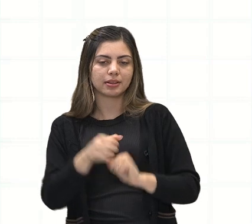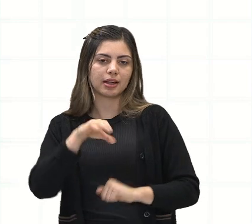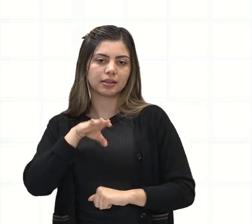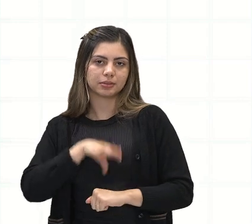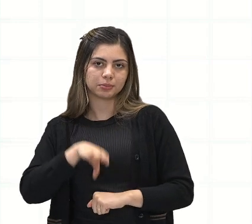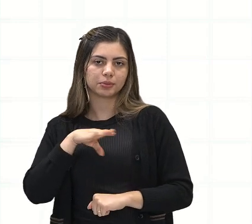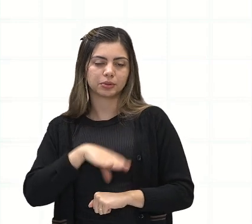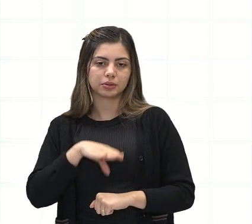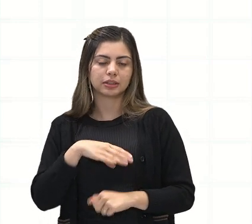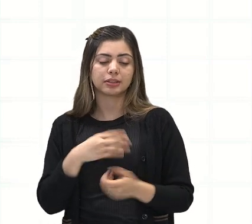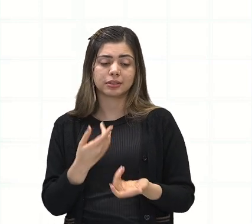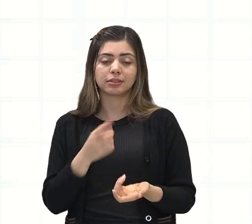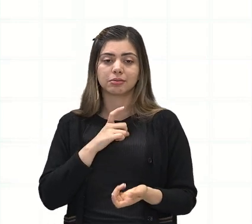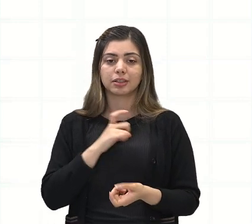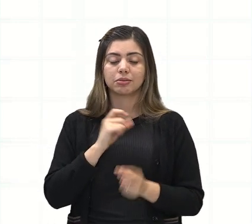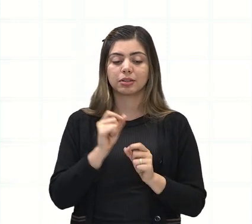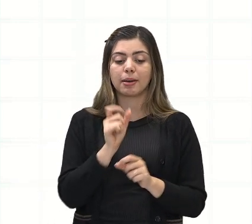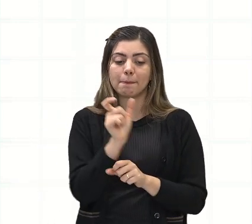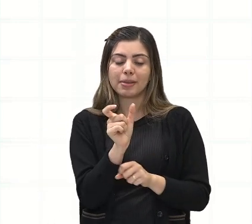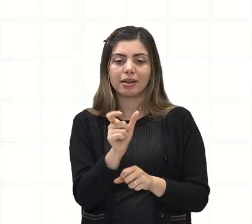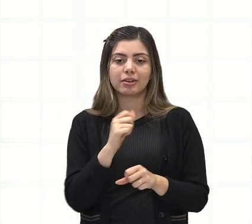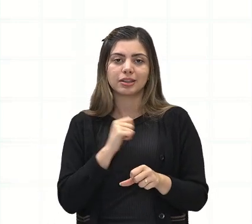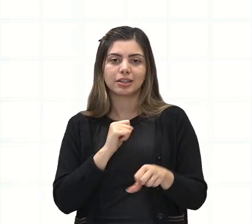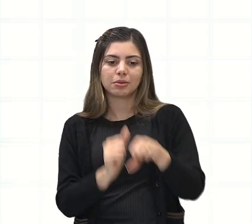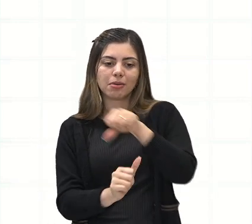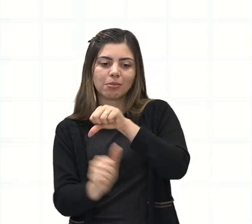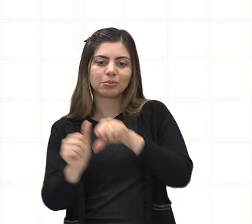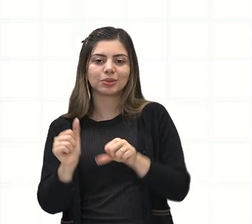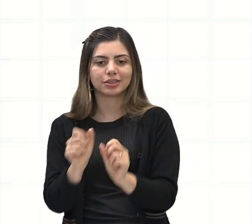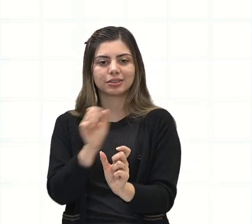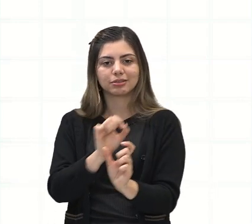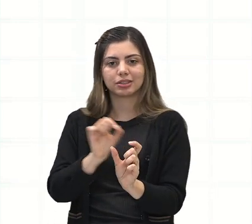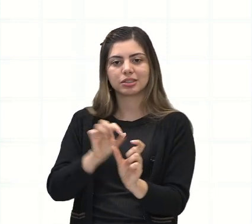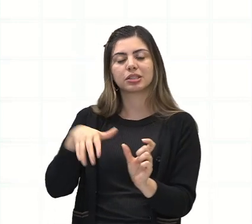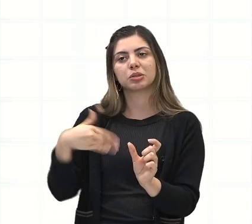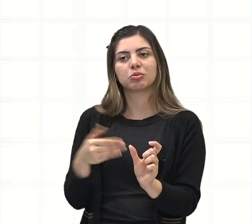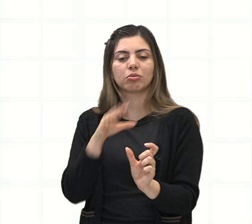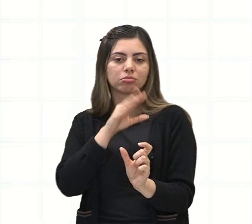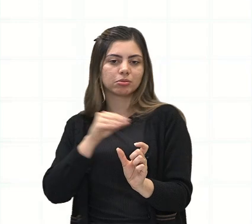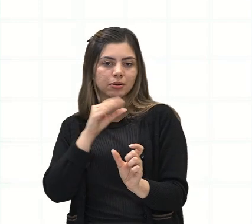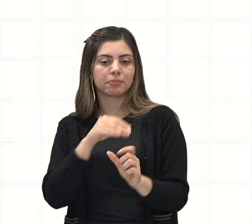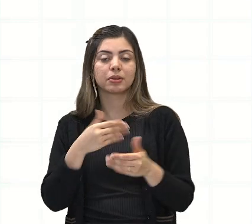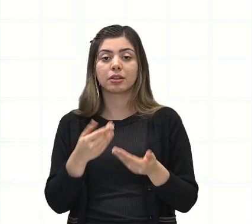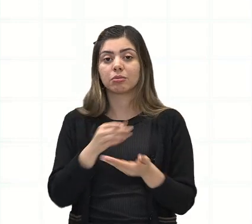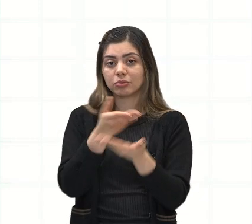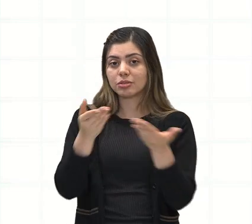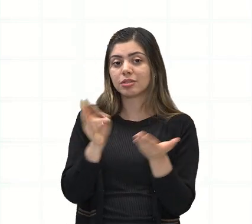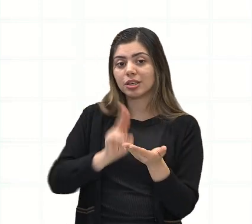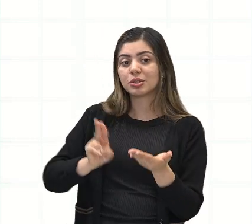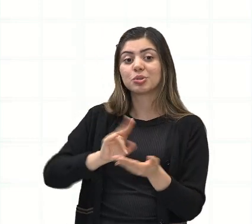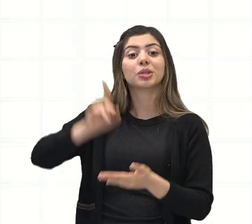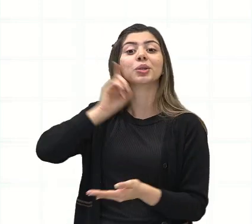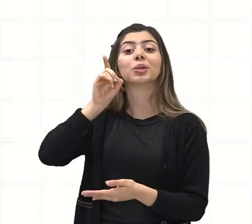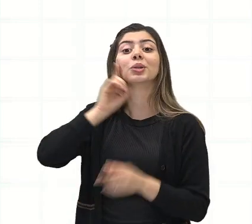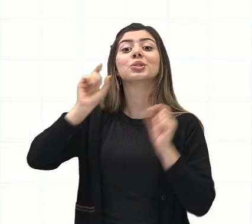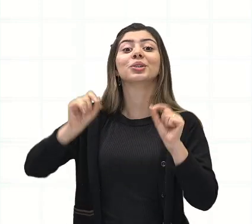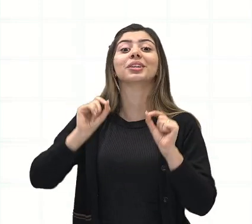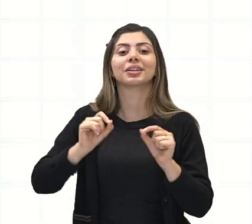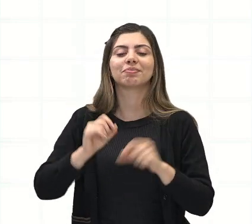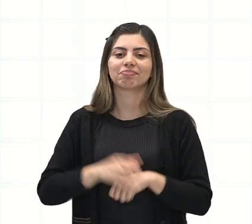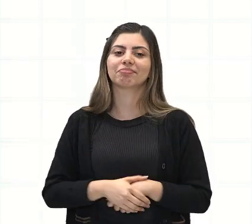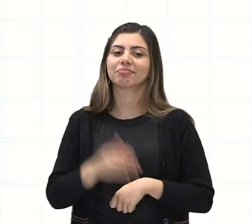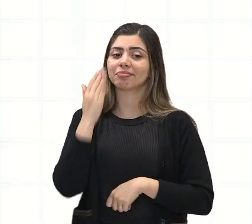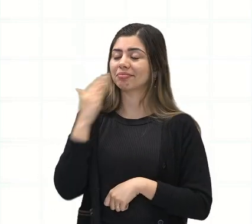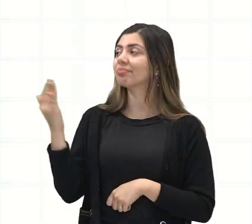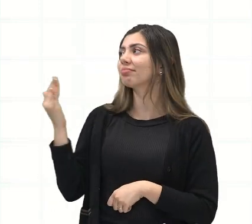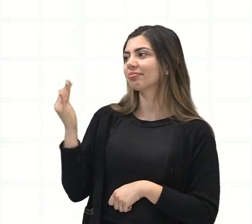é modificada para trazer esse sentido. E uma que vocês utilizam aí todo dia, quem não gosta de